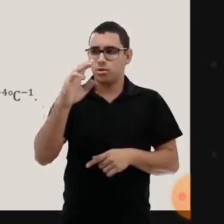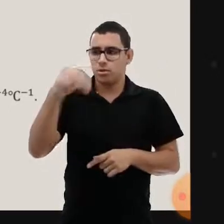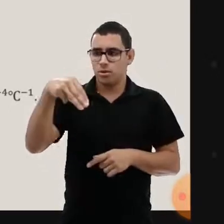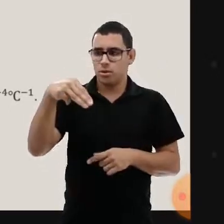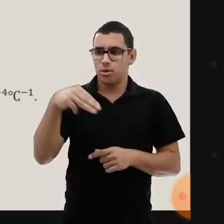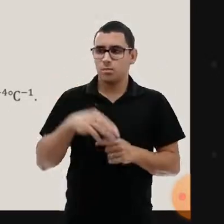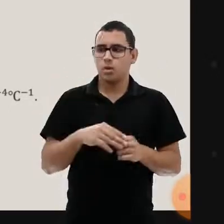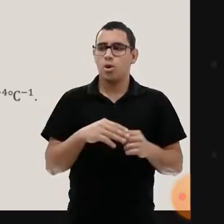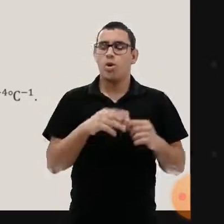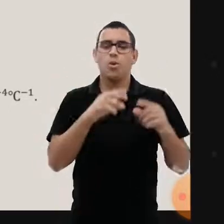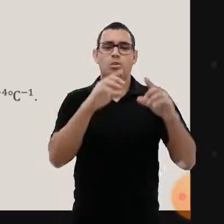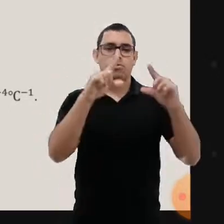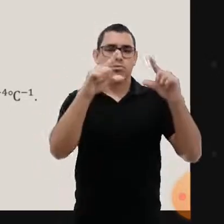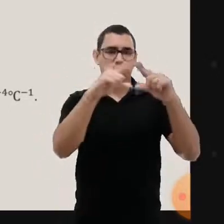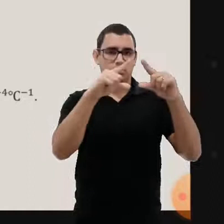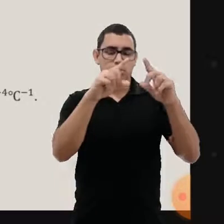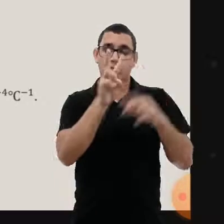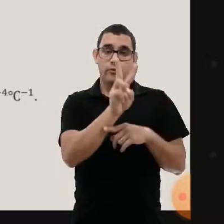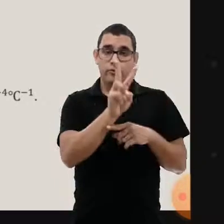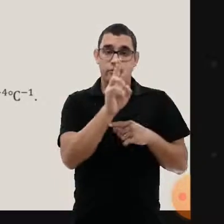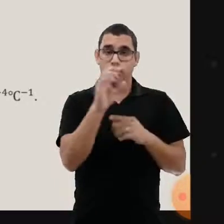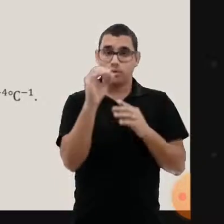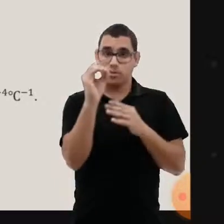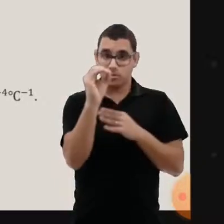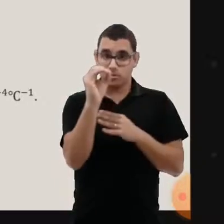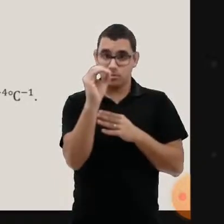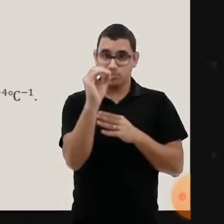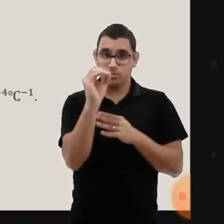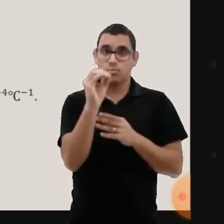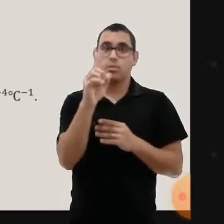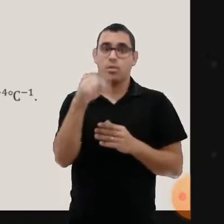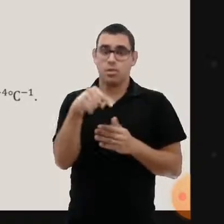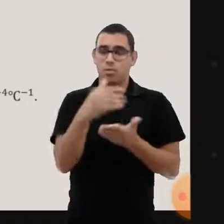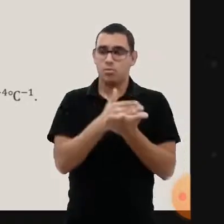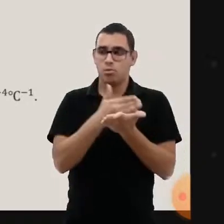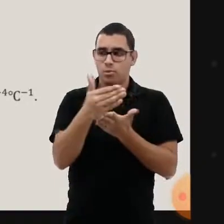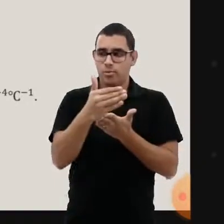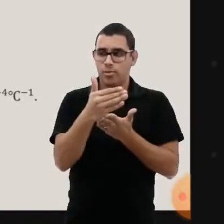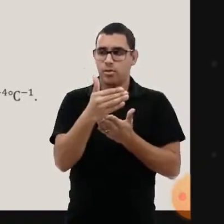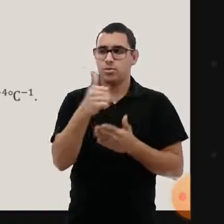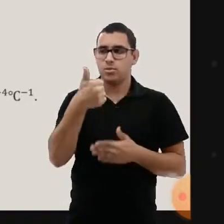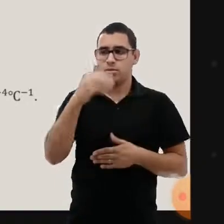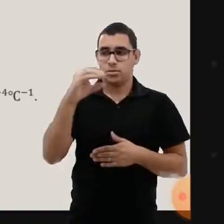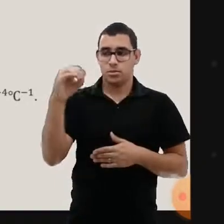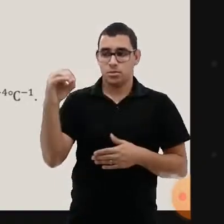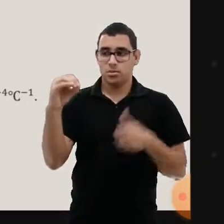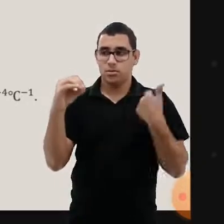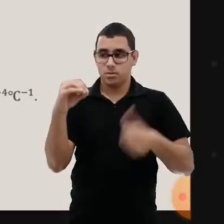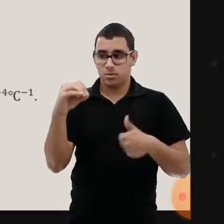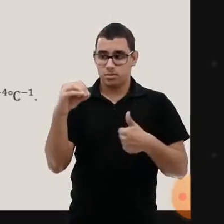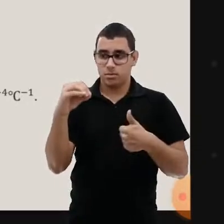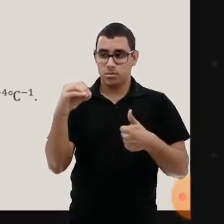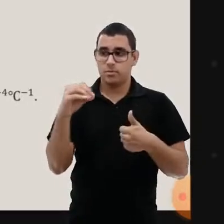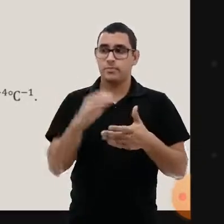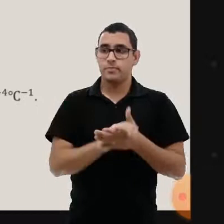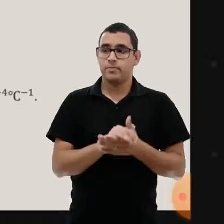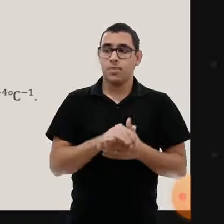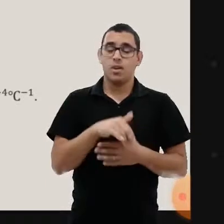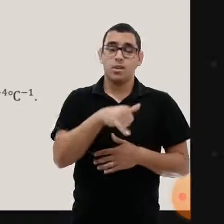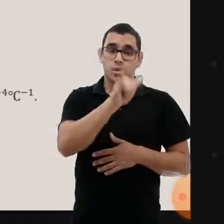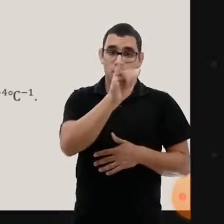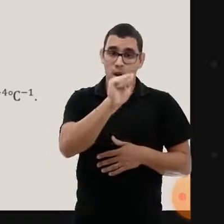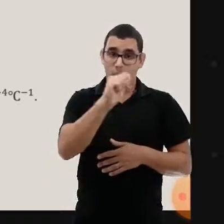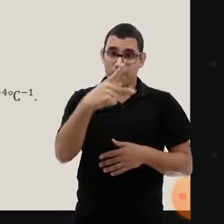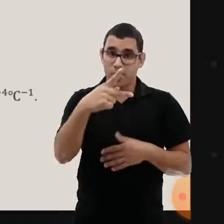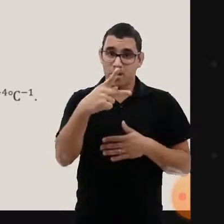centímetros cúbicos. O volume inicial foi de 100 centímetros cúbicos. Observem que as unidades de medida são as mesmas. Ele